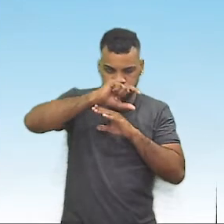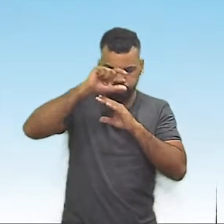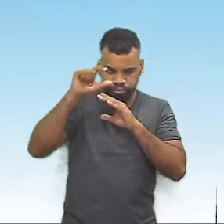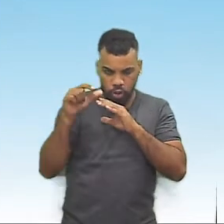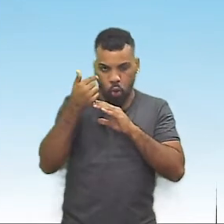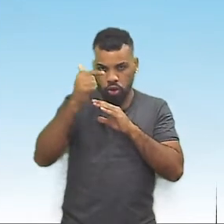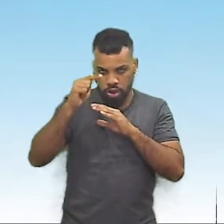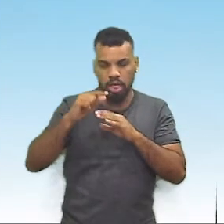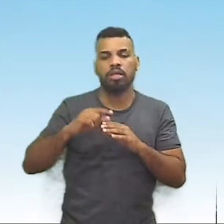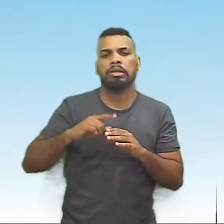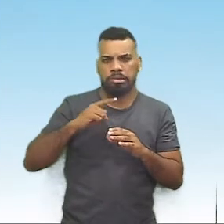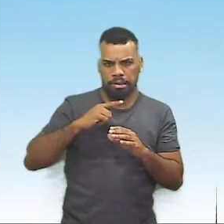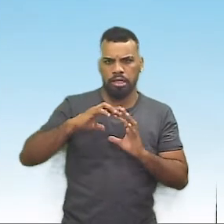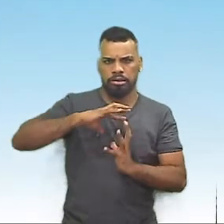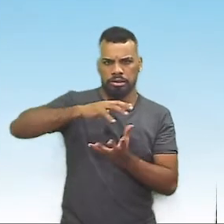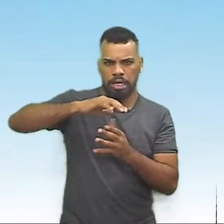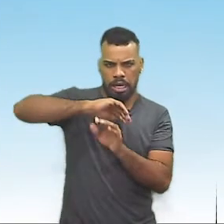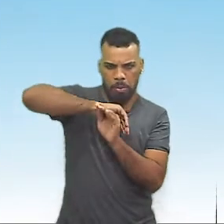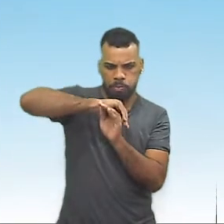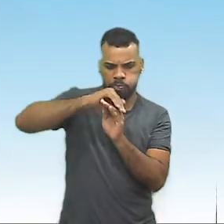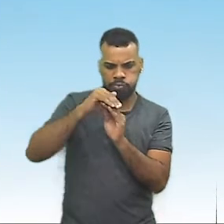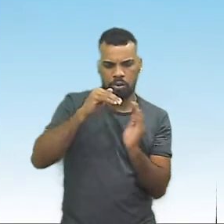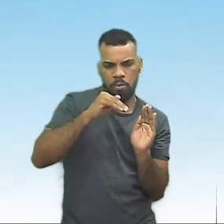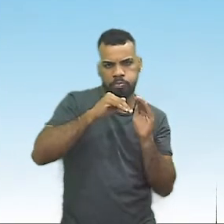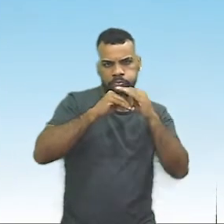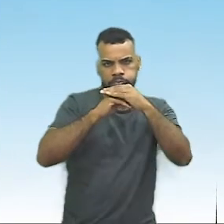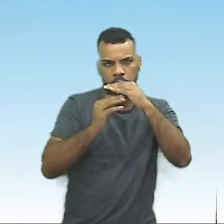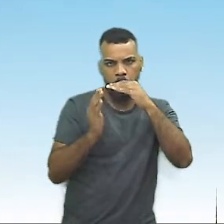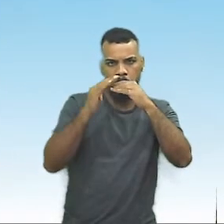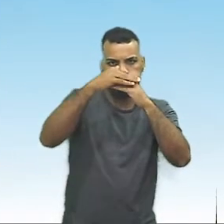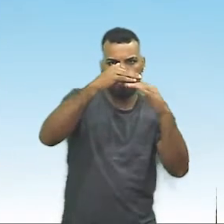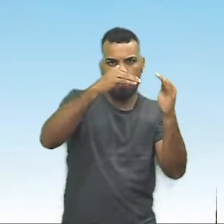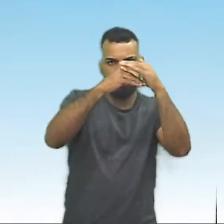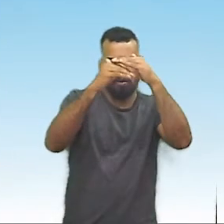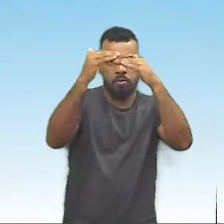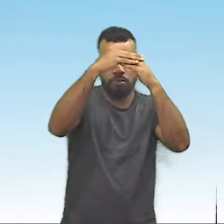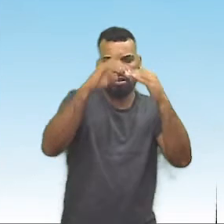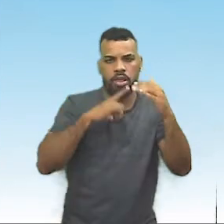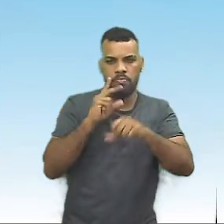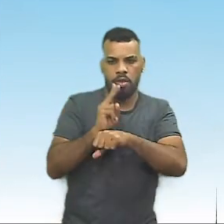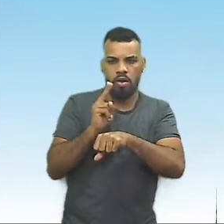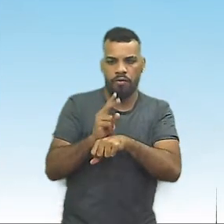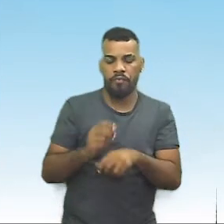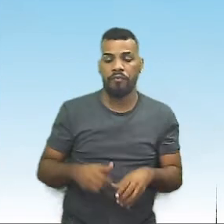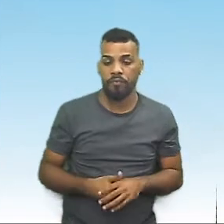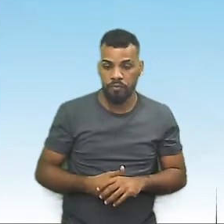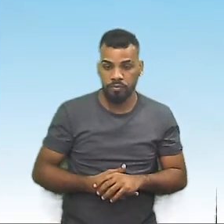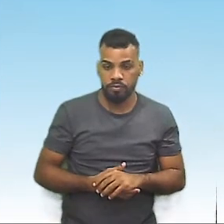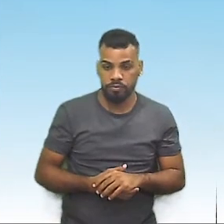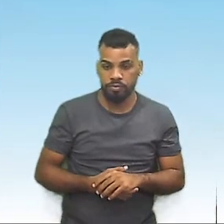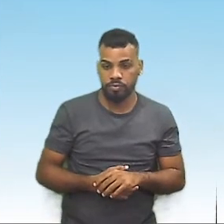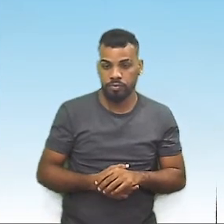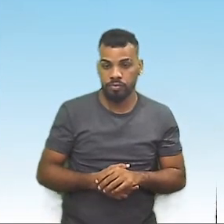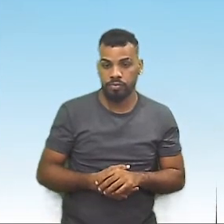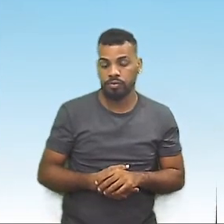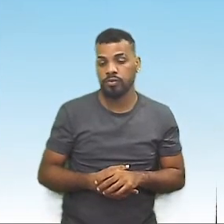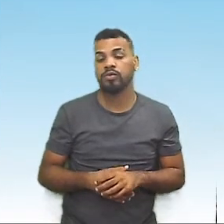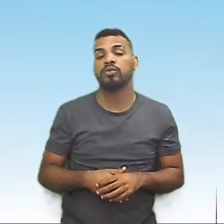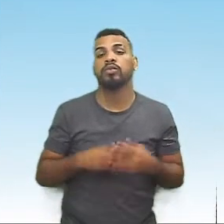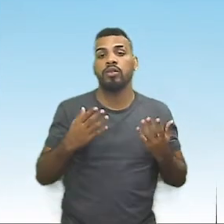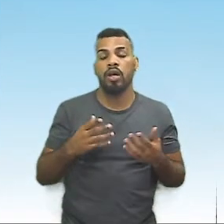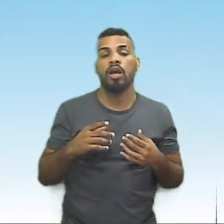a 2.500 graus Celsius. Mesmo assim, você passaria frio se fosse passear